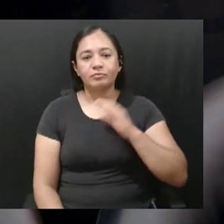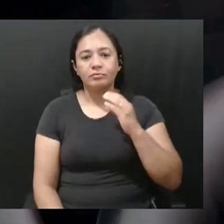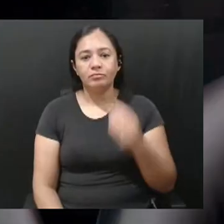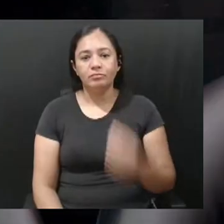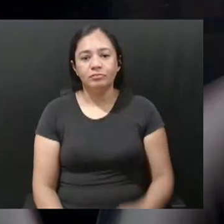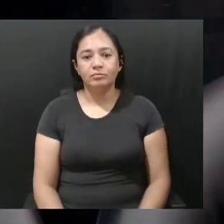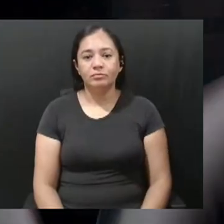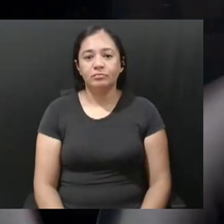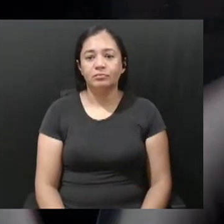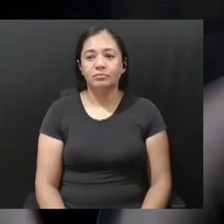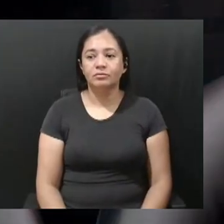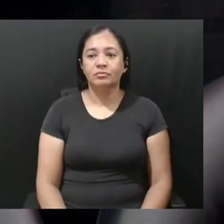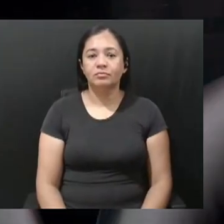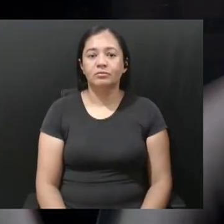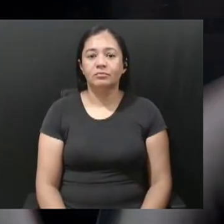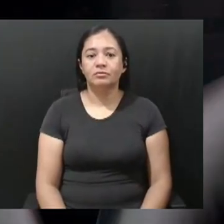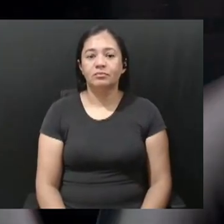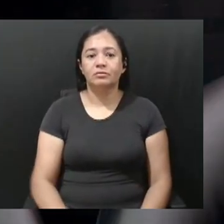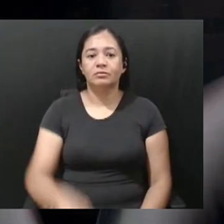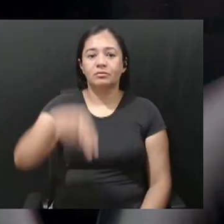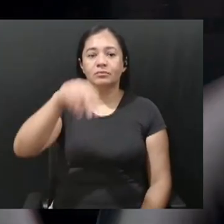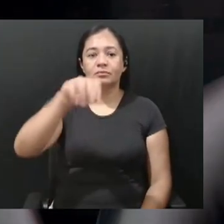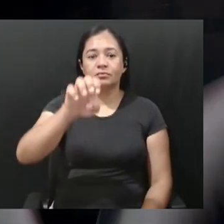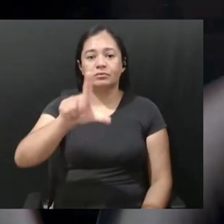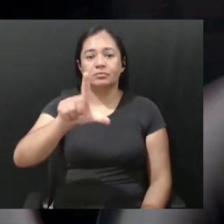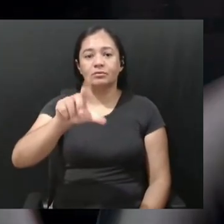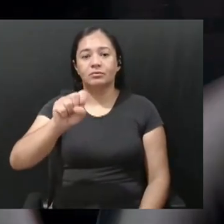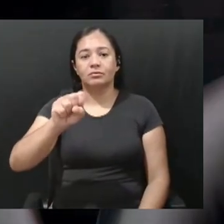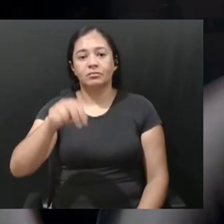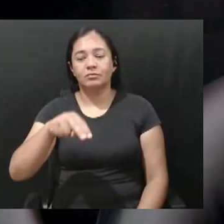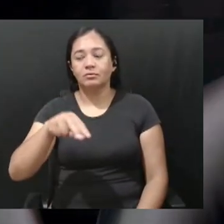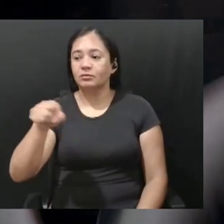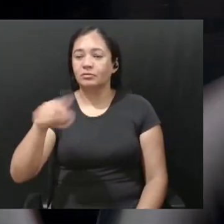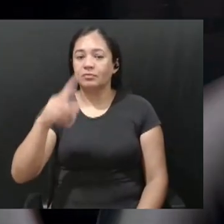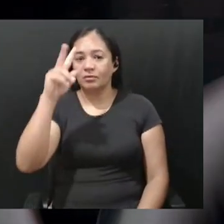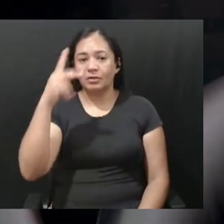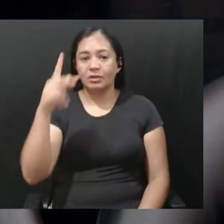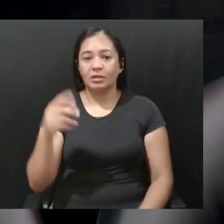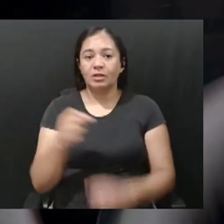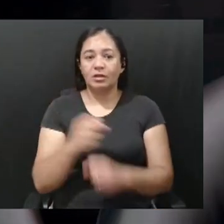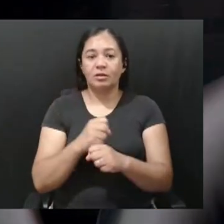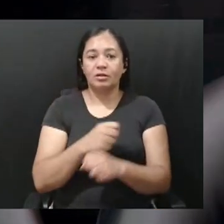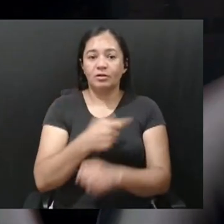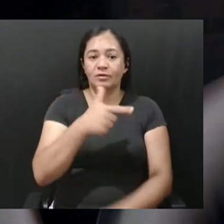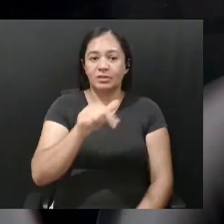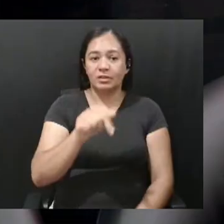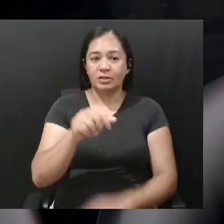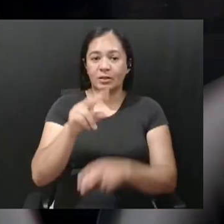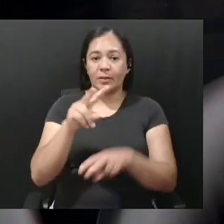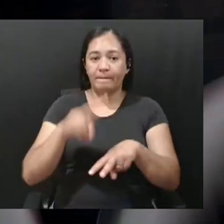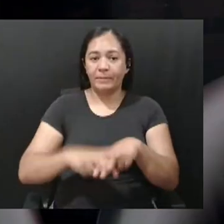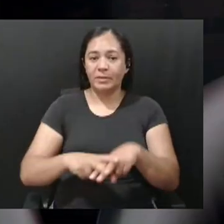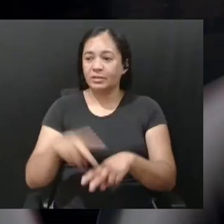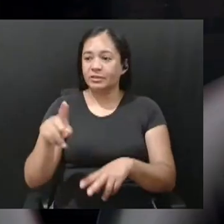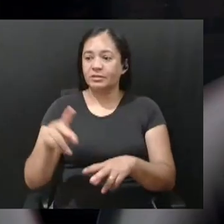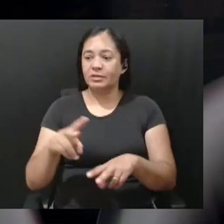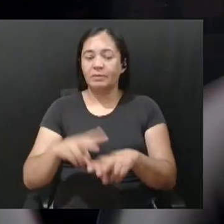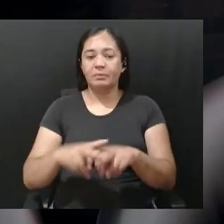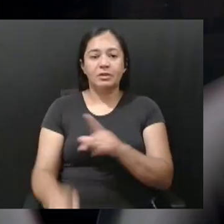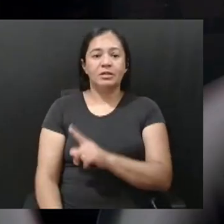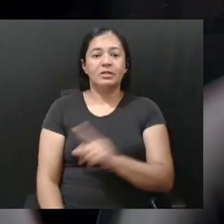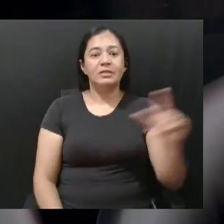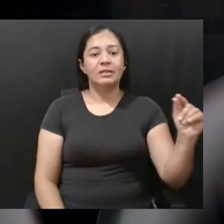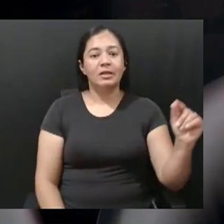Nelson Mandela, né, que eu acho Uhum, uma história dele sim. muito interessante, né, que ele ficou 27 anos preso, né, e aí quando ele sai da prisão, a primeira coisa que ele faz,